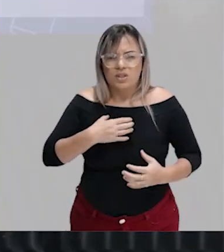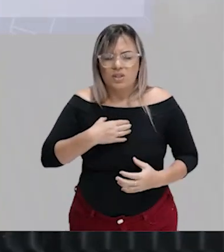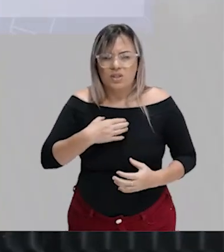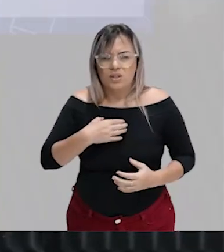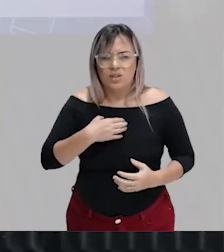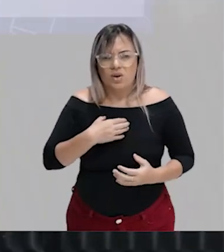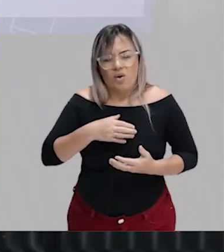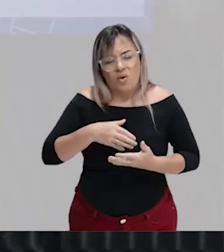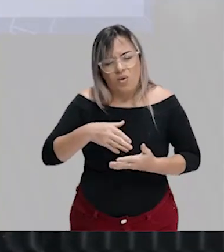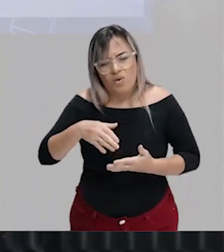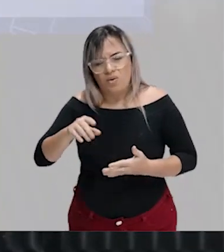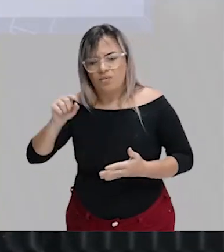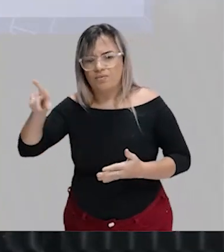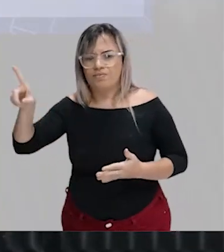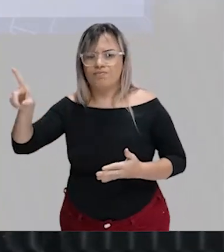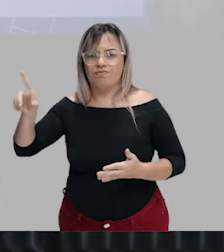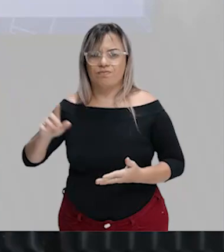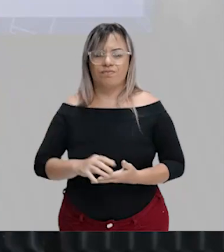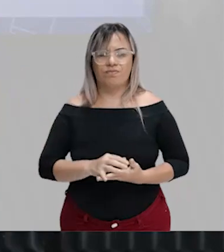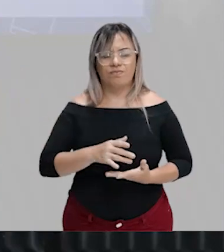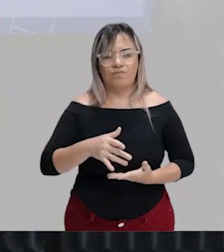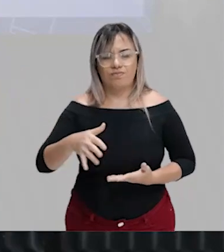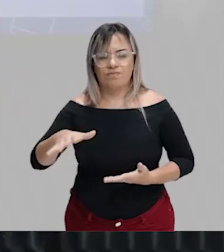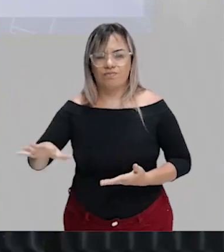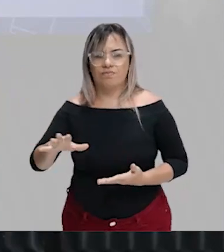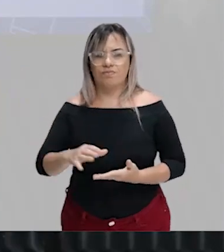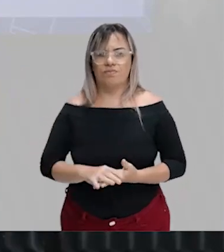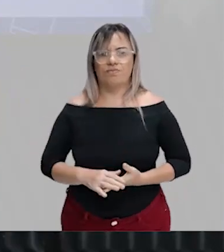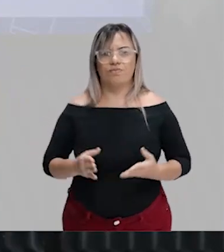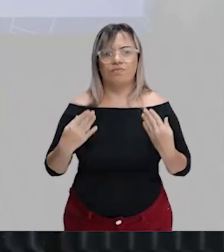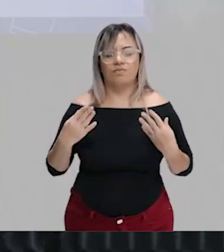sendo impedido de fluir para outros meios. Tá ok?